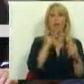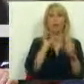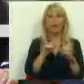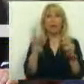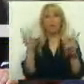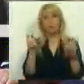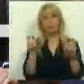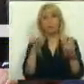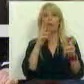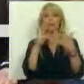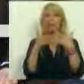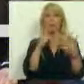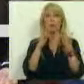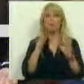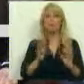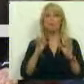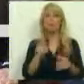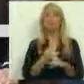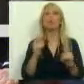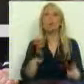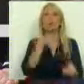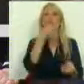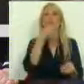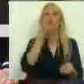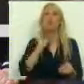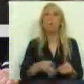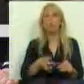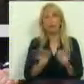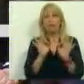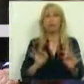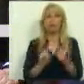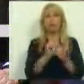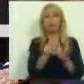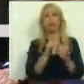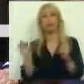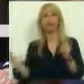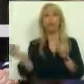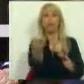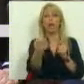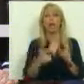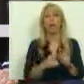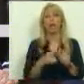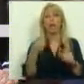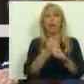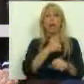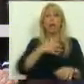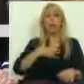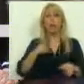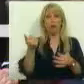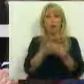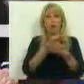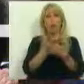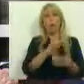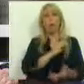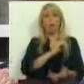transparente, porque estamos a falar de um subsídio indireto a operadores económicos privados.